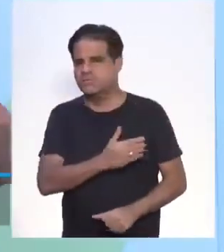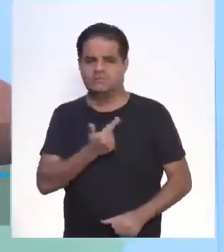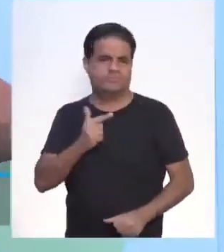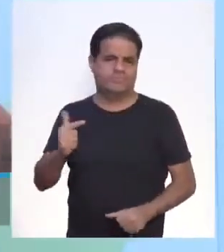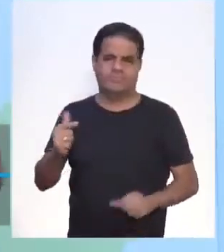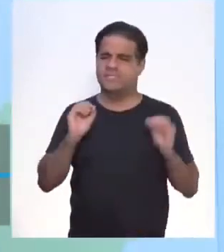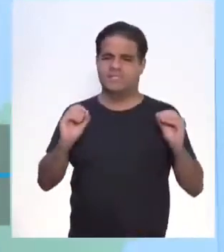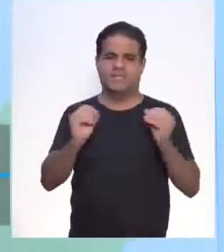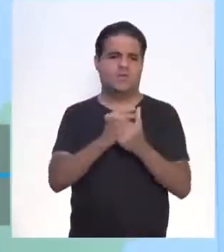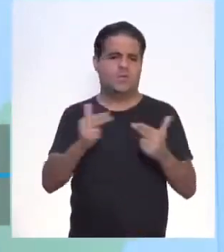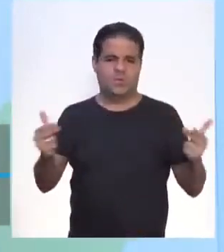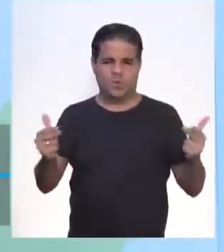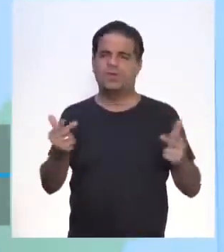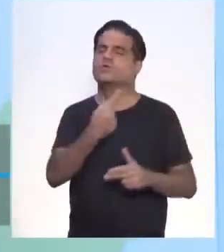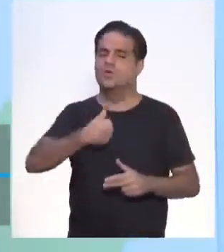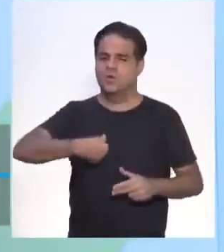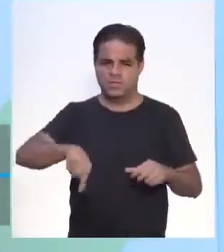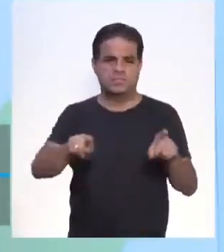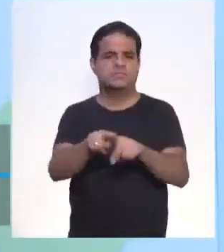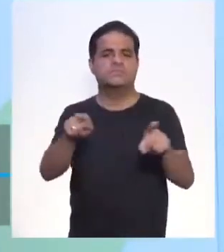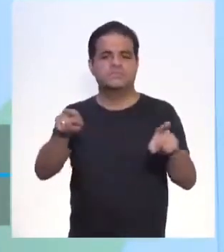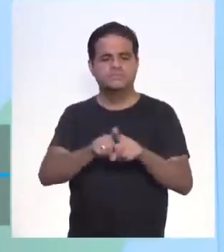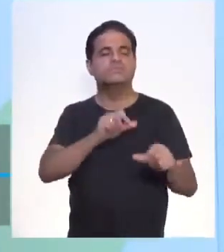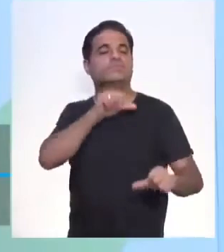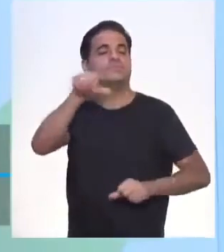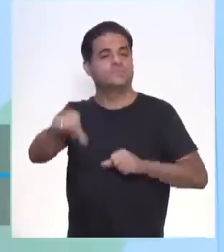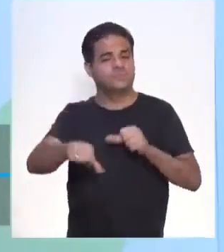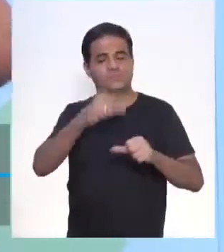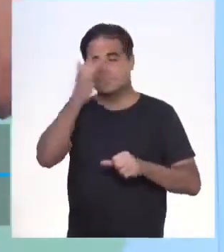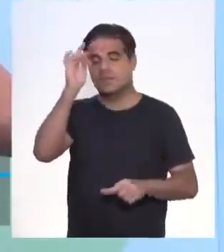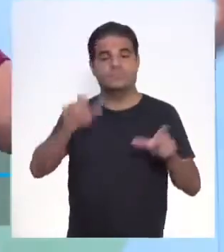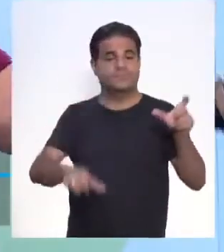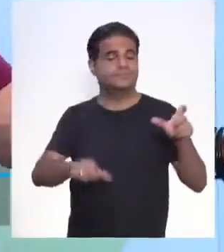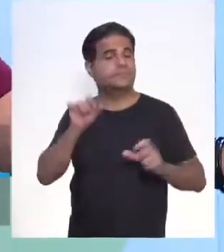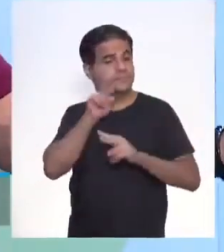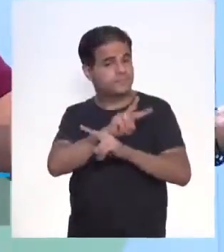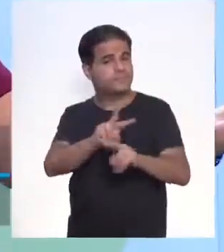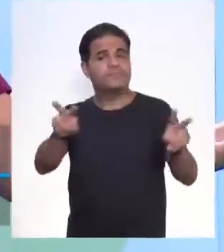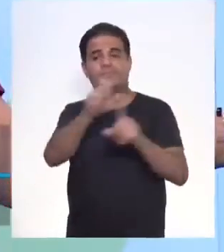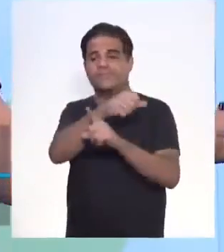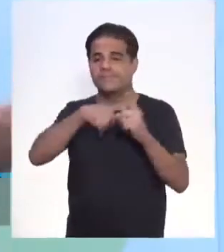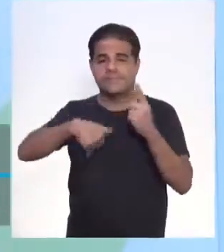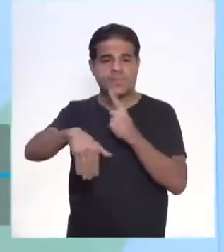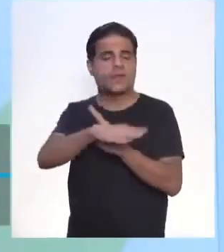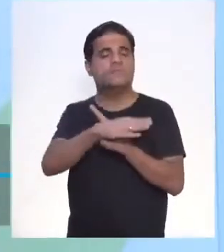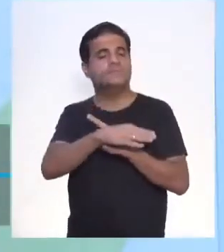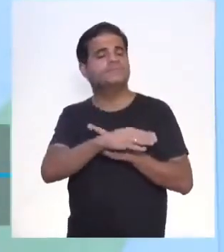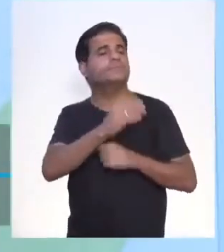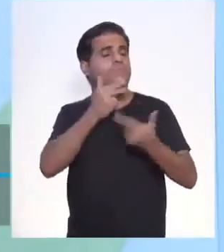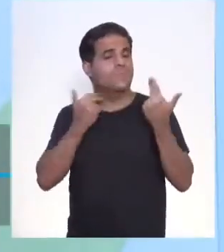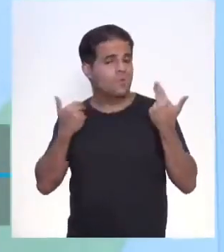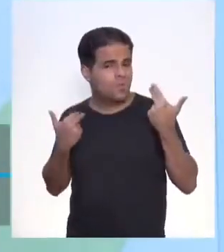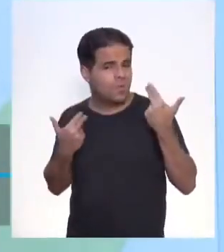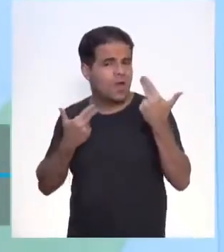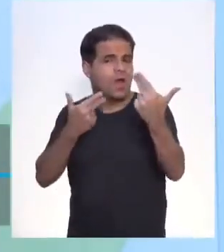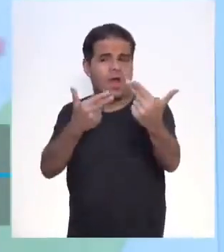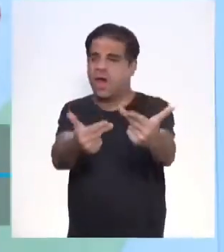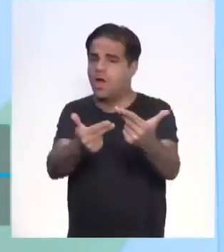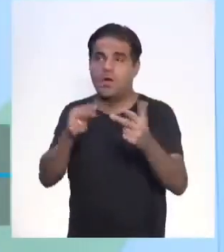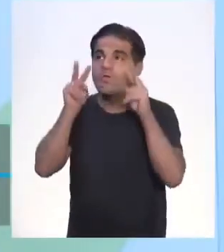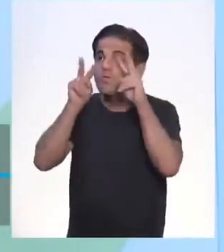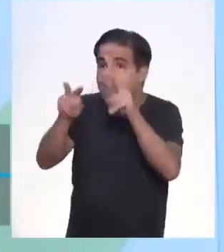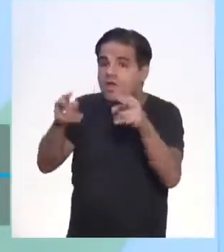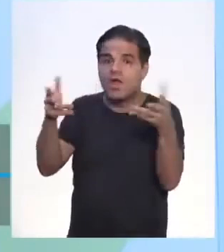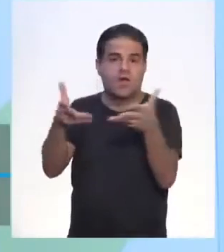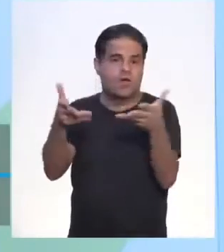Mas a gente vê que a gente também modifica. A maneira com que as pessoas viam a sociedade há anos atrás não vai ser a mesma maneira que nós vemos hoje, ainda